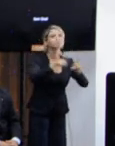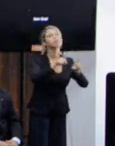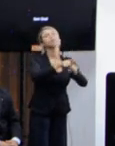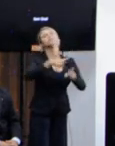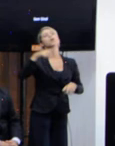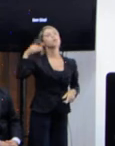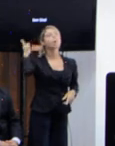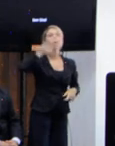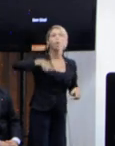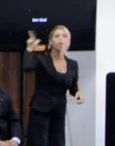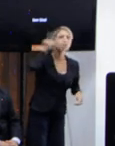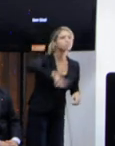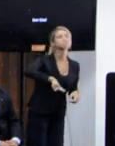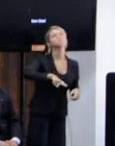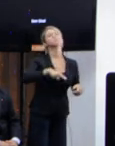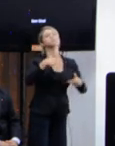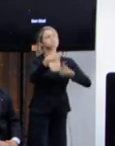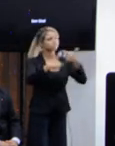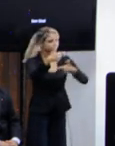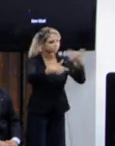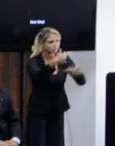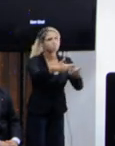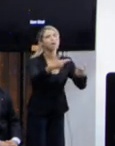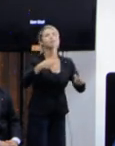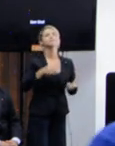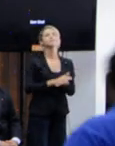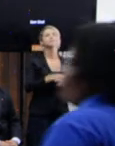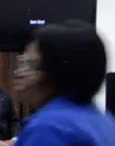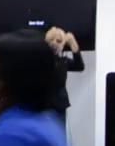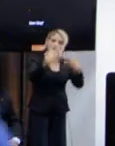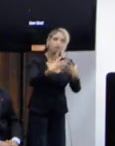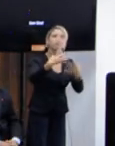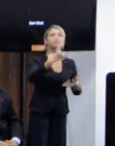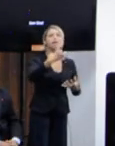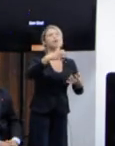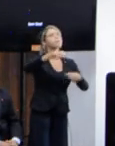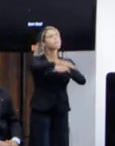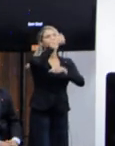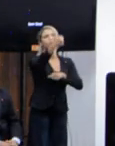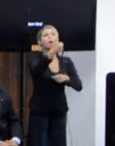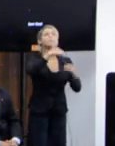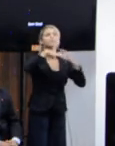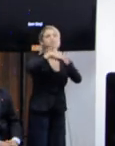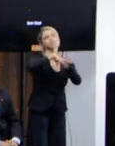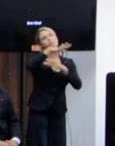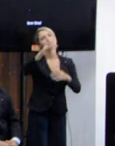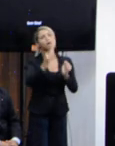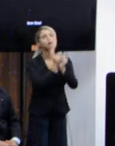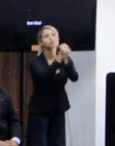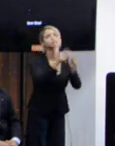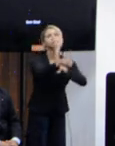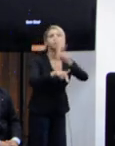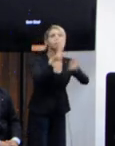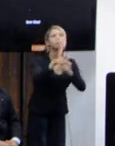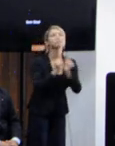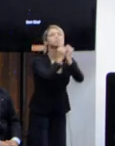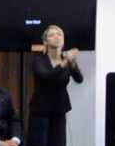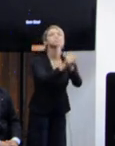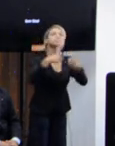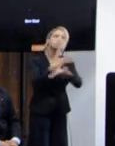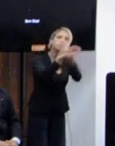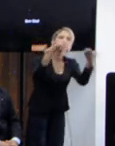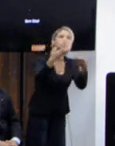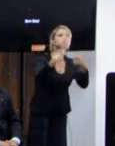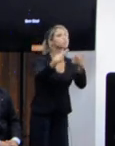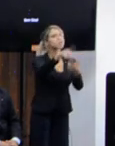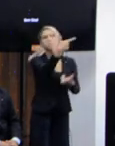realizações. Dizer que nós queremos o melhor para a nossa cidade. O melhor para a nossa cidade é junto com o povo, é junto com as pessoas, porque não existe